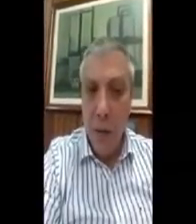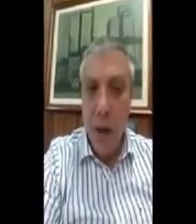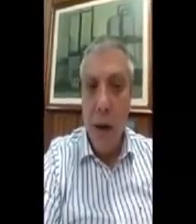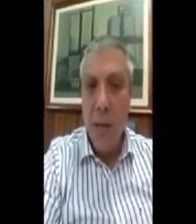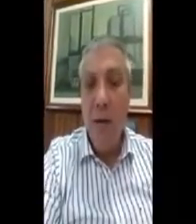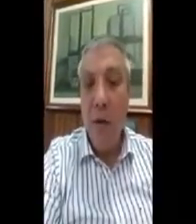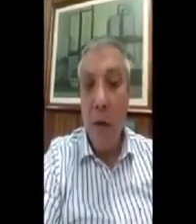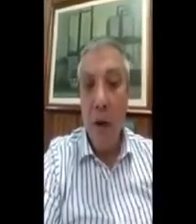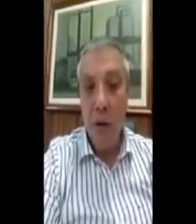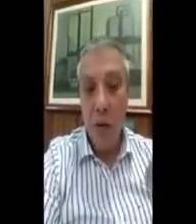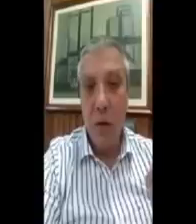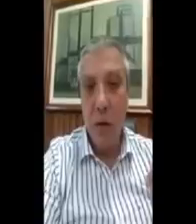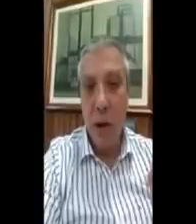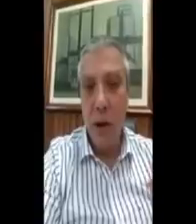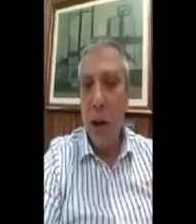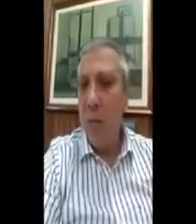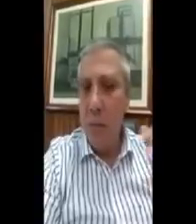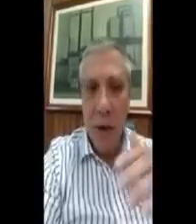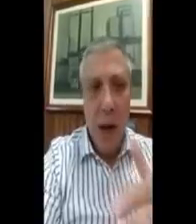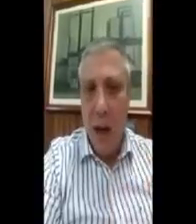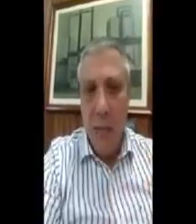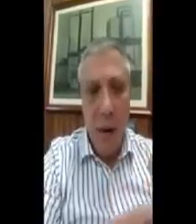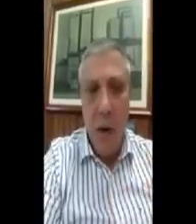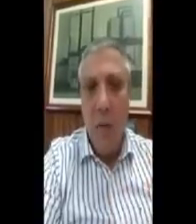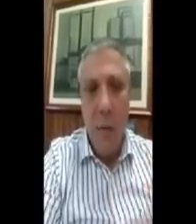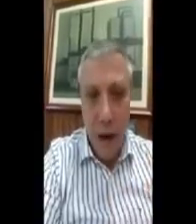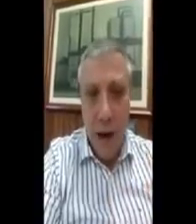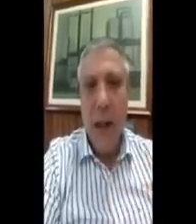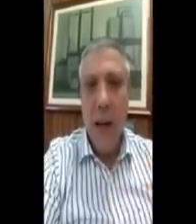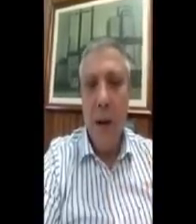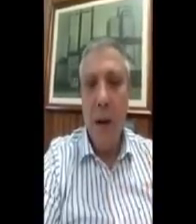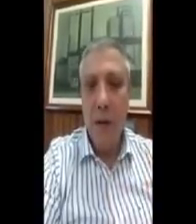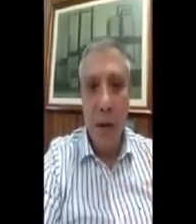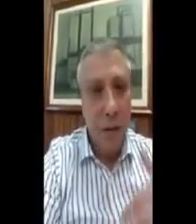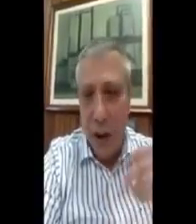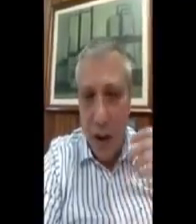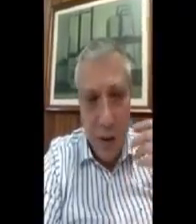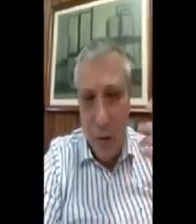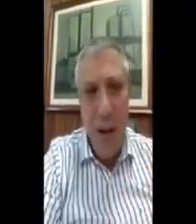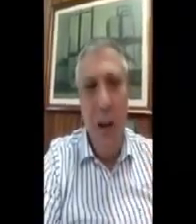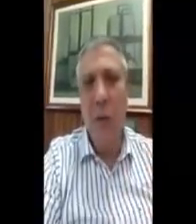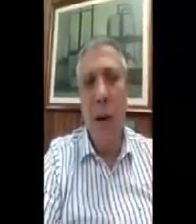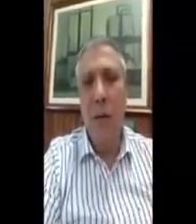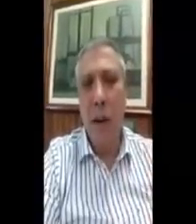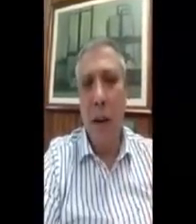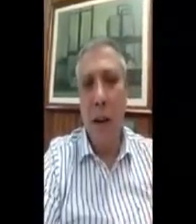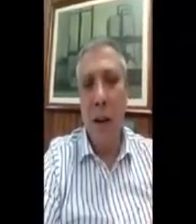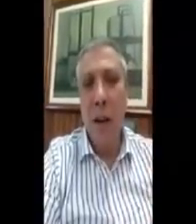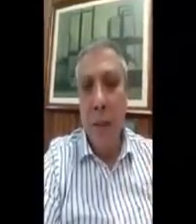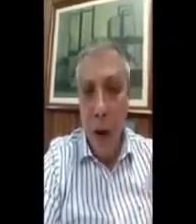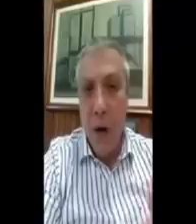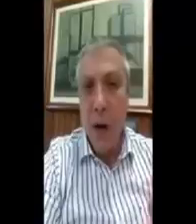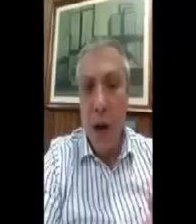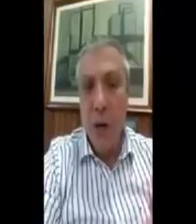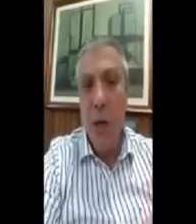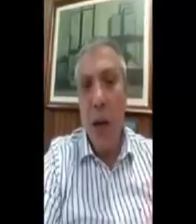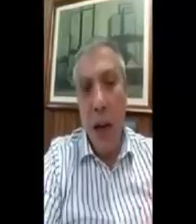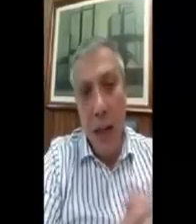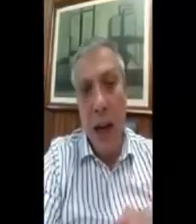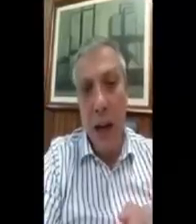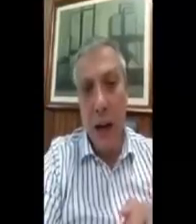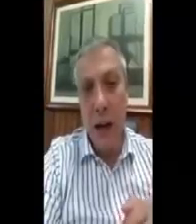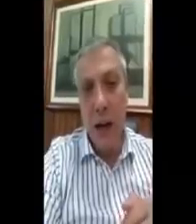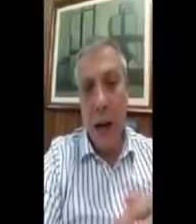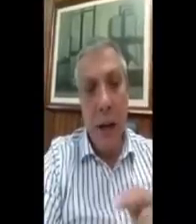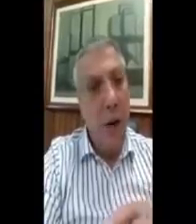conclamado para que o PSDB volte às suas origens. Quem me acompanha sabe que eu já falei isso inúmeras vezes. Eu acho que a luta